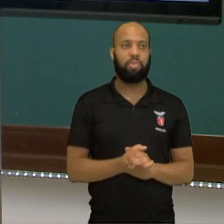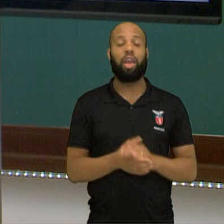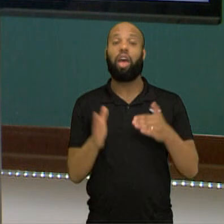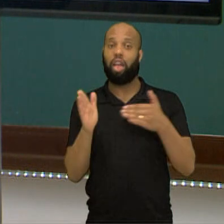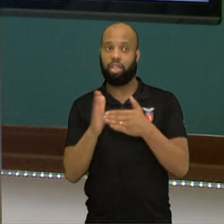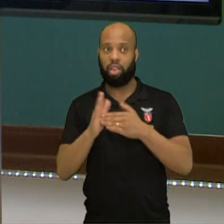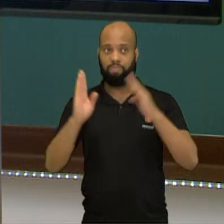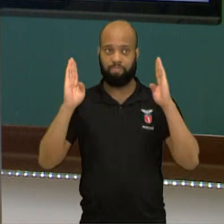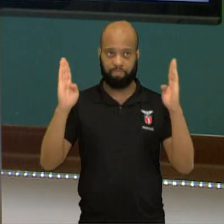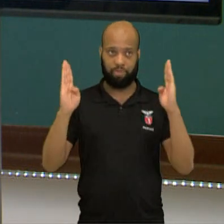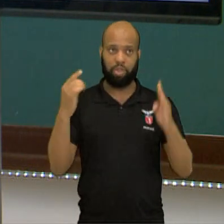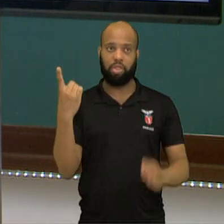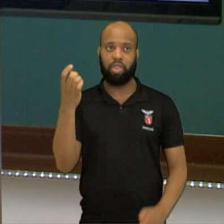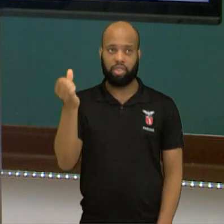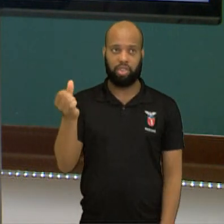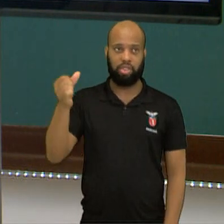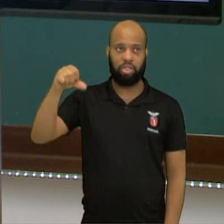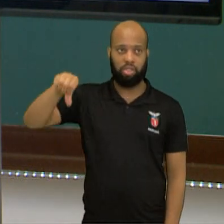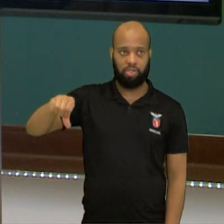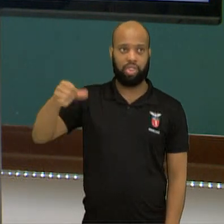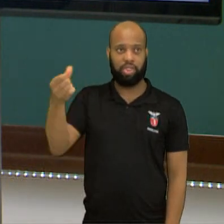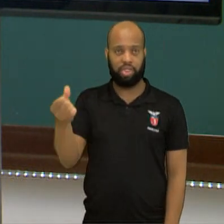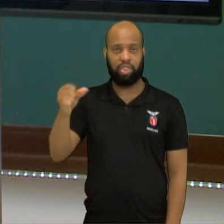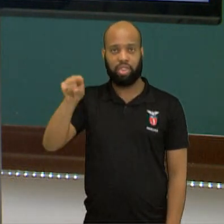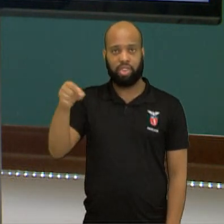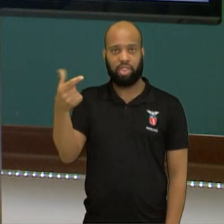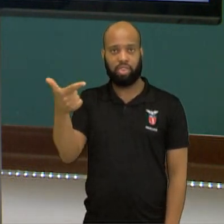1.467,40 a até R$